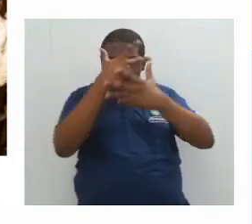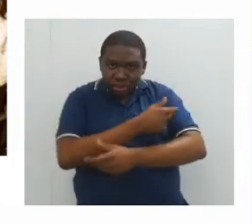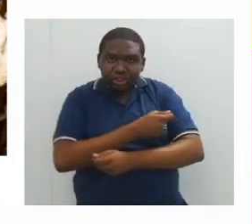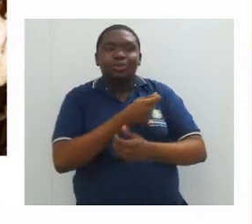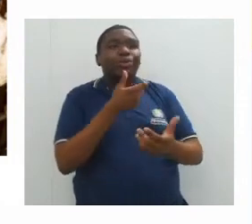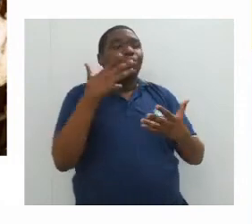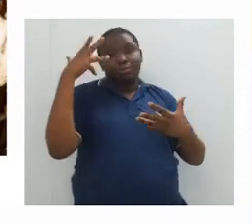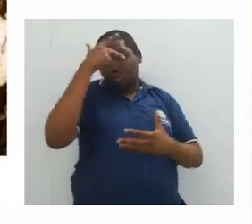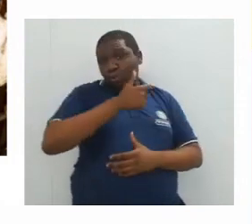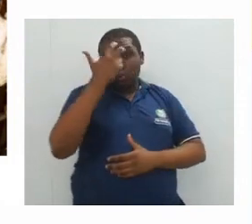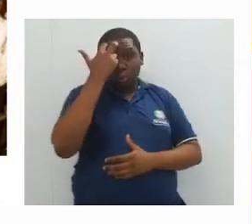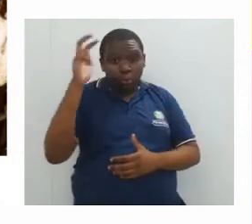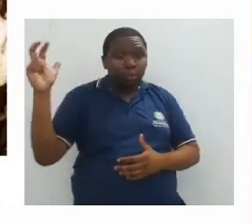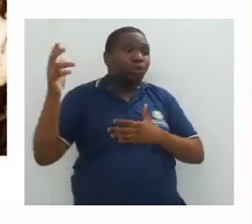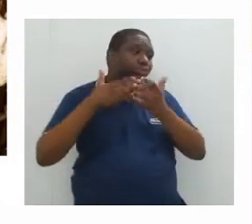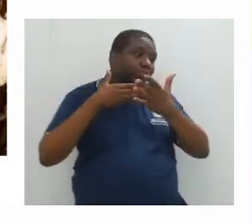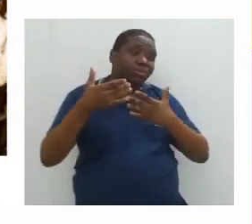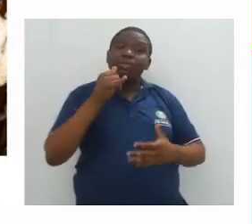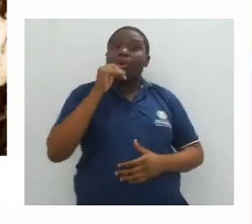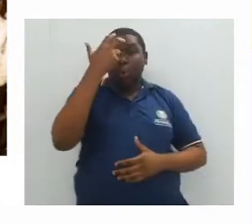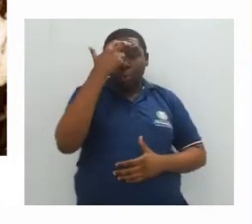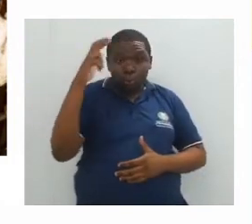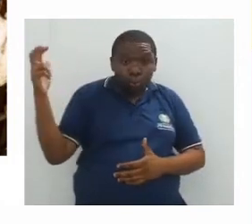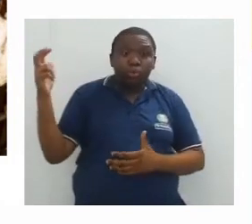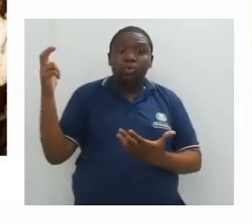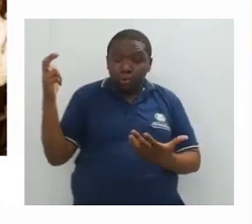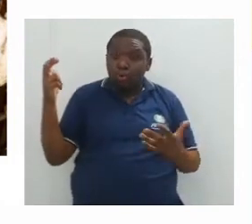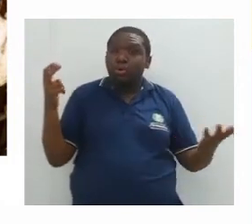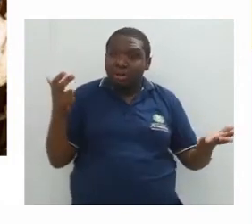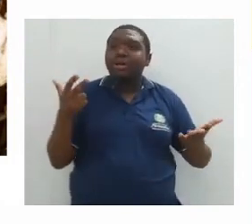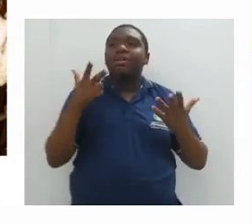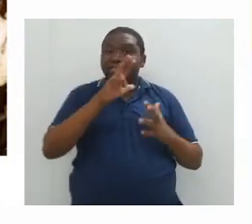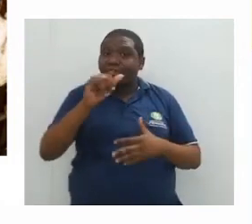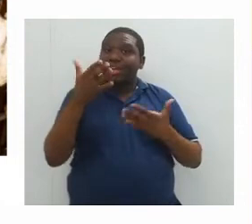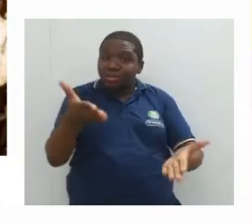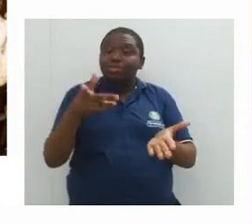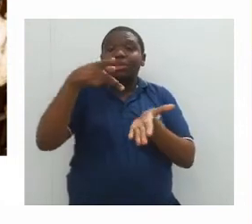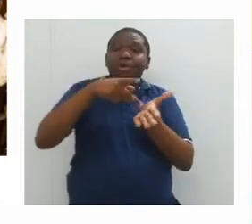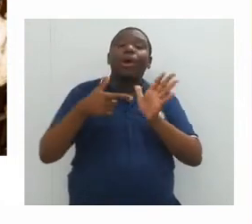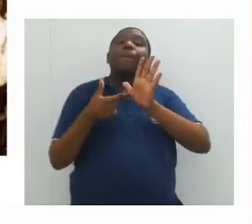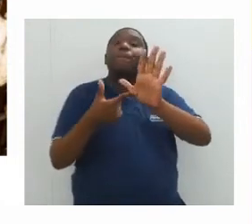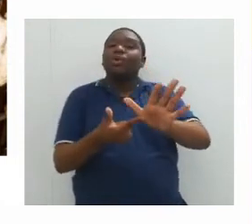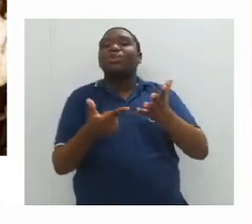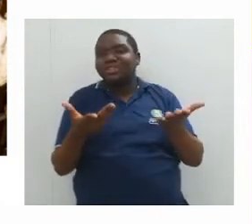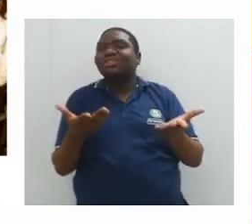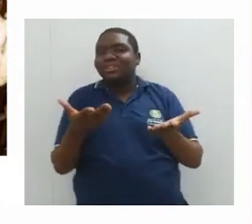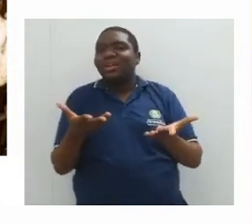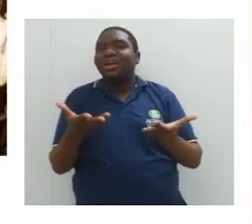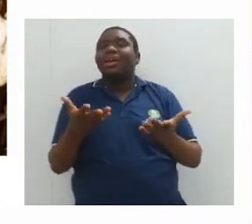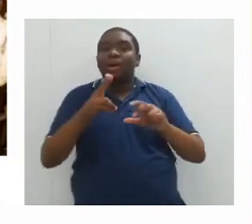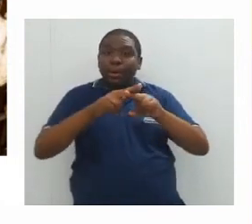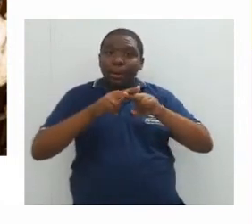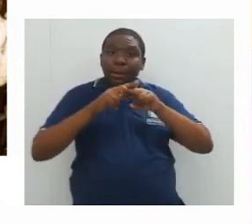ela de qualquer cultura. Então, a cultura indígena, através do caboclinho, ele vai justamente mostrar essa ostentação na questão